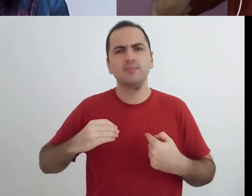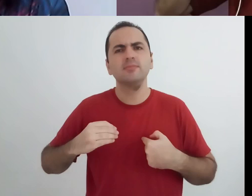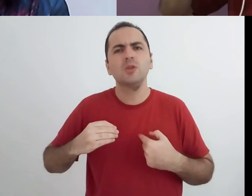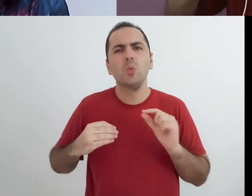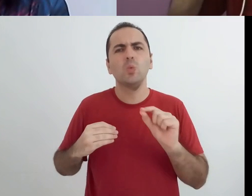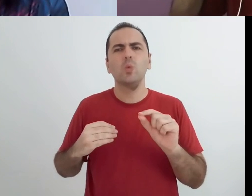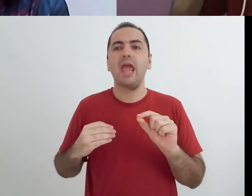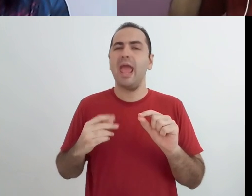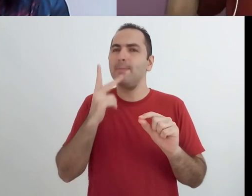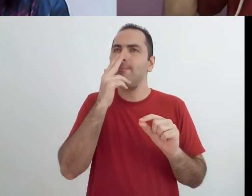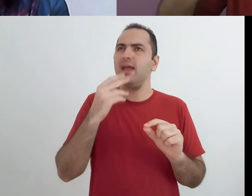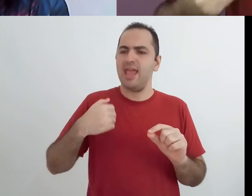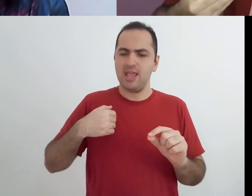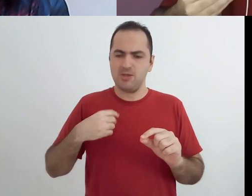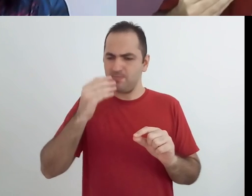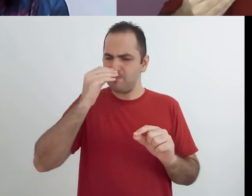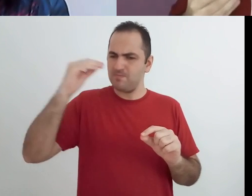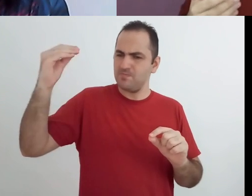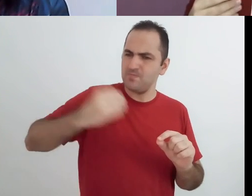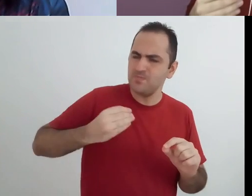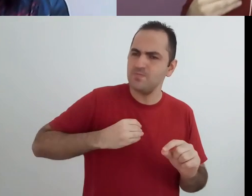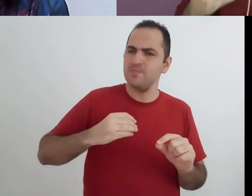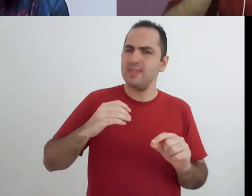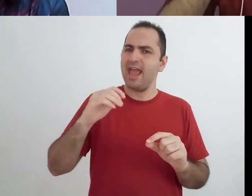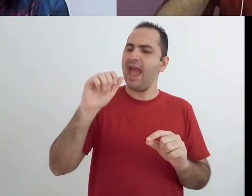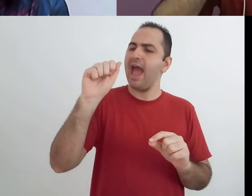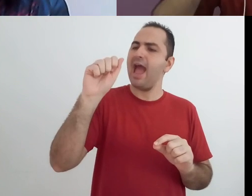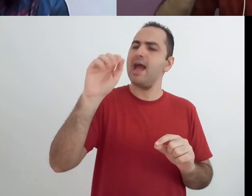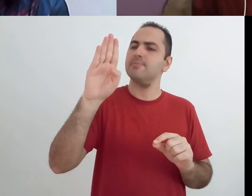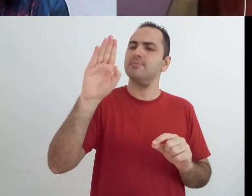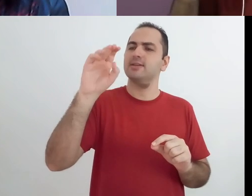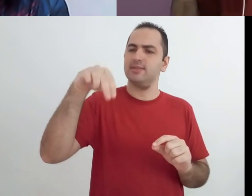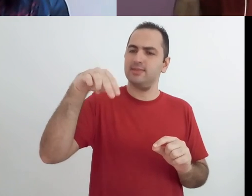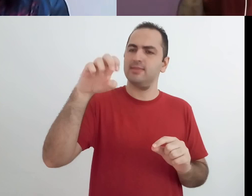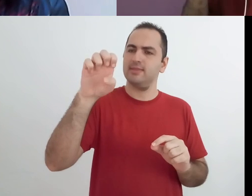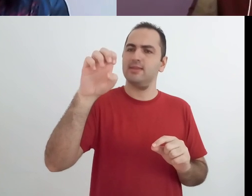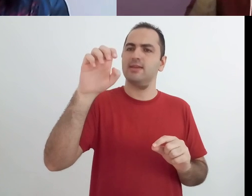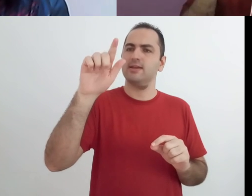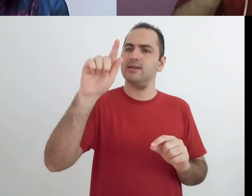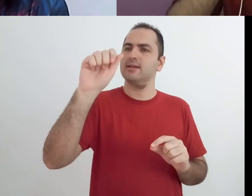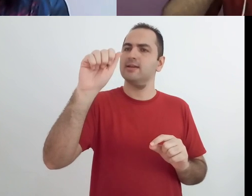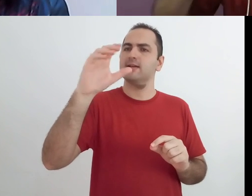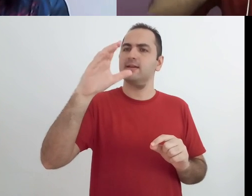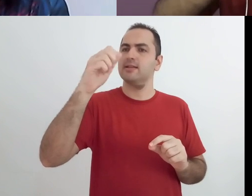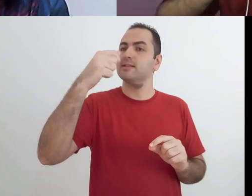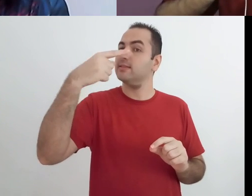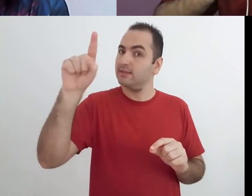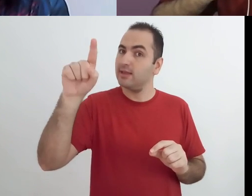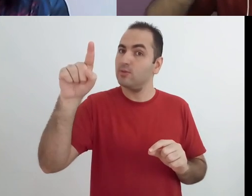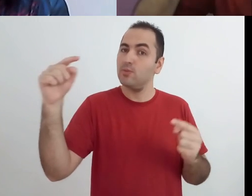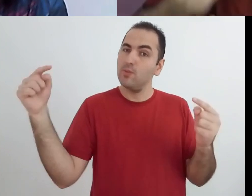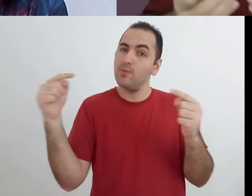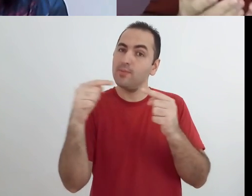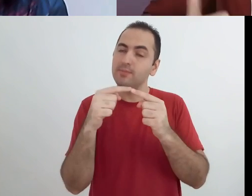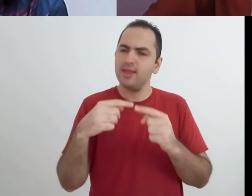você desprezar você mesmo em prol de alguma coisa. Então, né, às vezes o seu sentimento é fazer uma coisa, mas você vai se